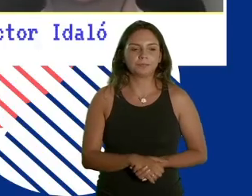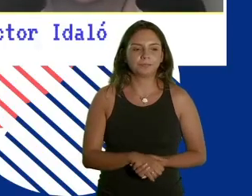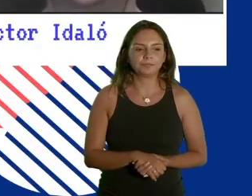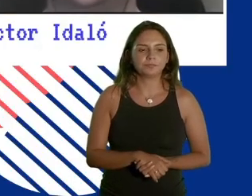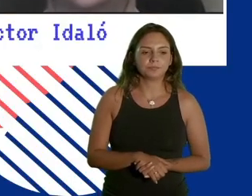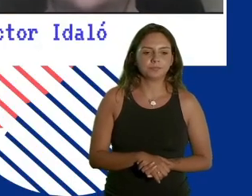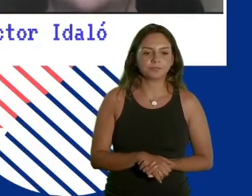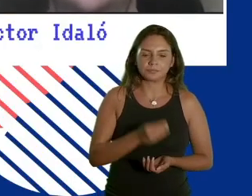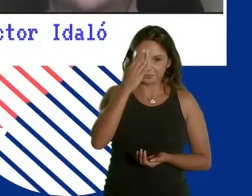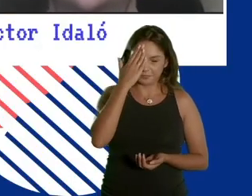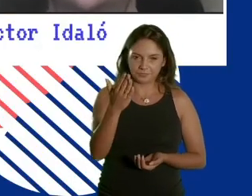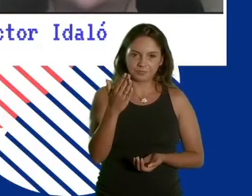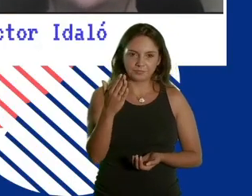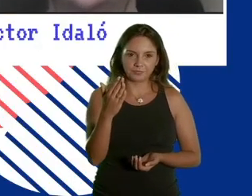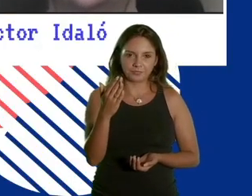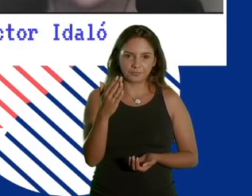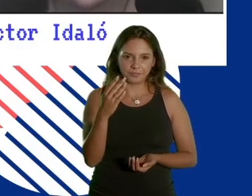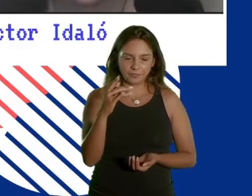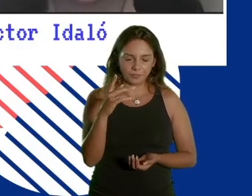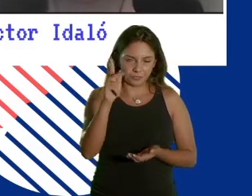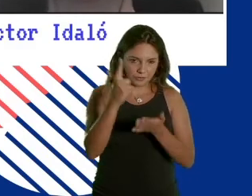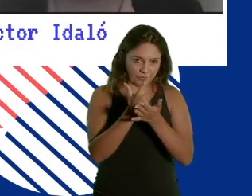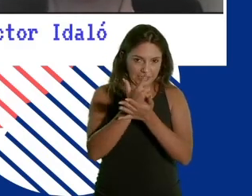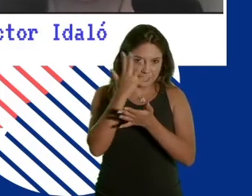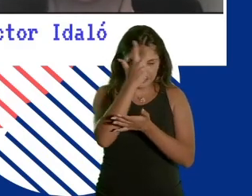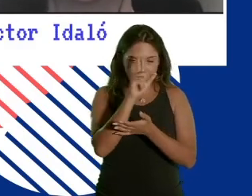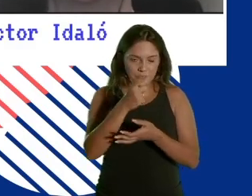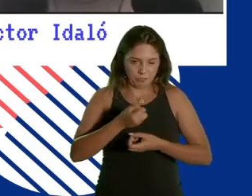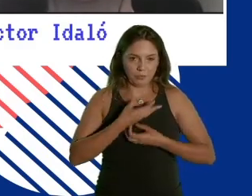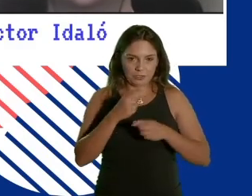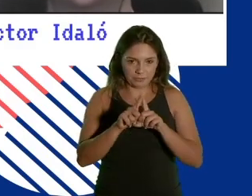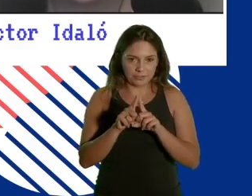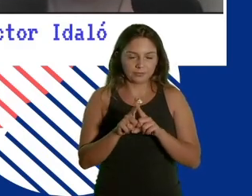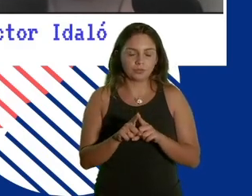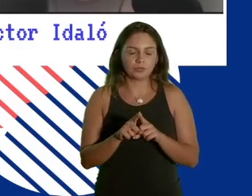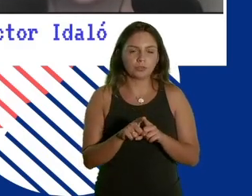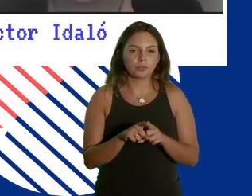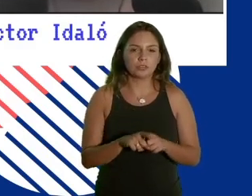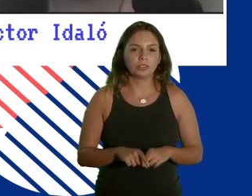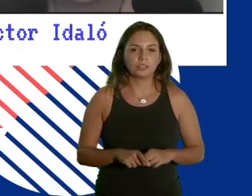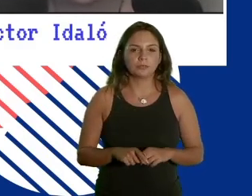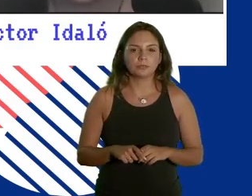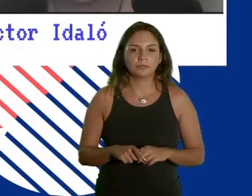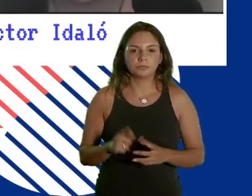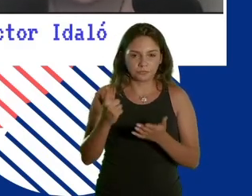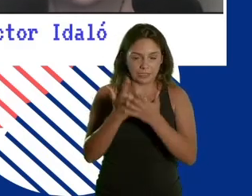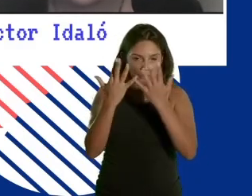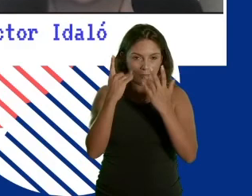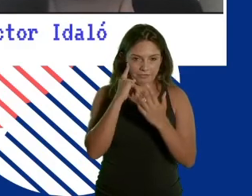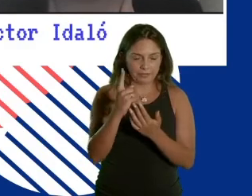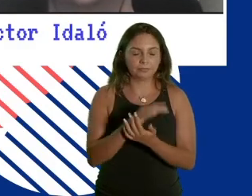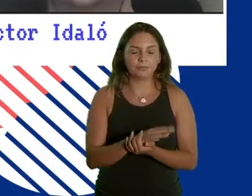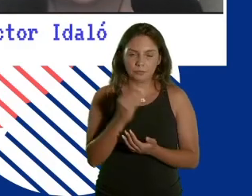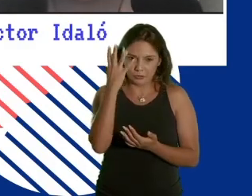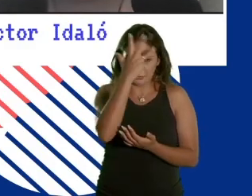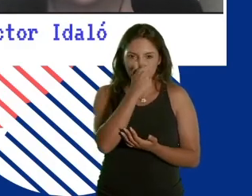bem, João, muito obrigado. Ah, e o livro do João é lindo, não só os poemas, porque nós estamos aqui falando, mas vocês têm que pegar o livro em mãos para ver. O livro